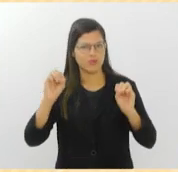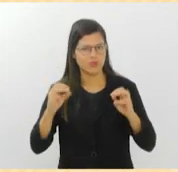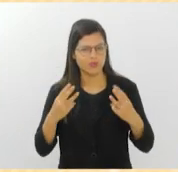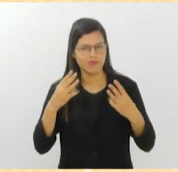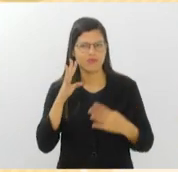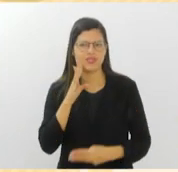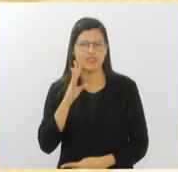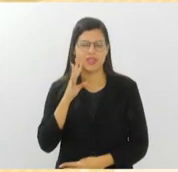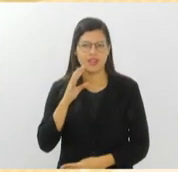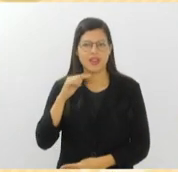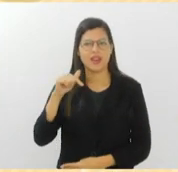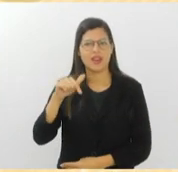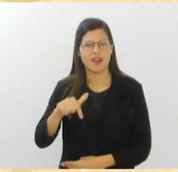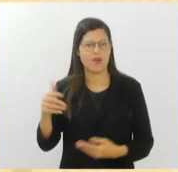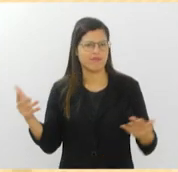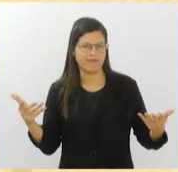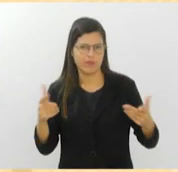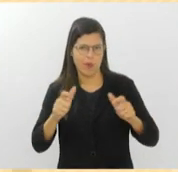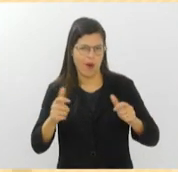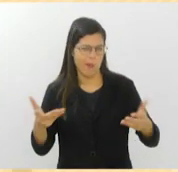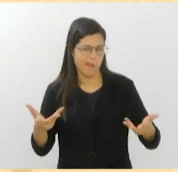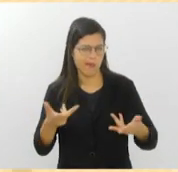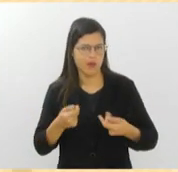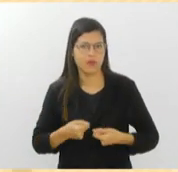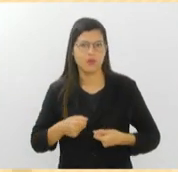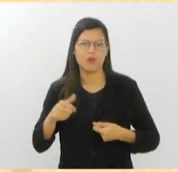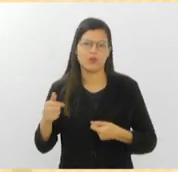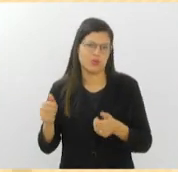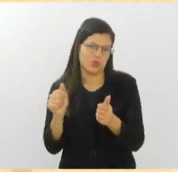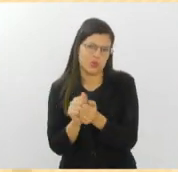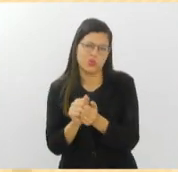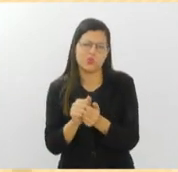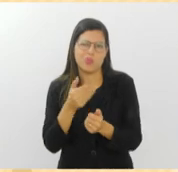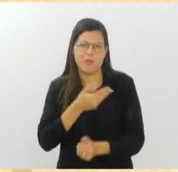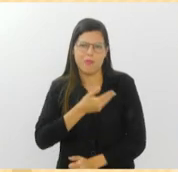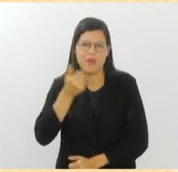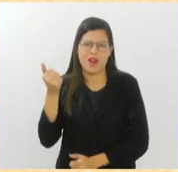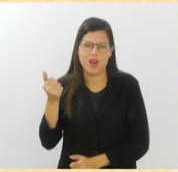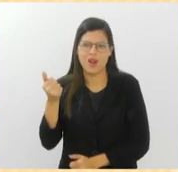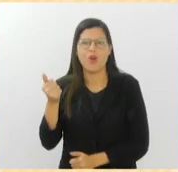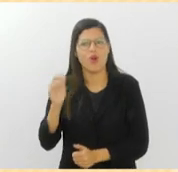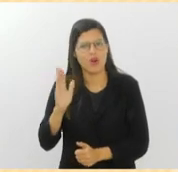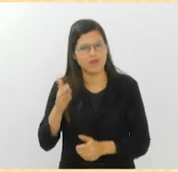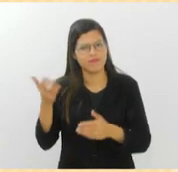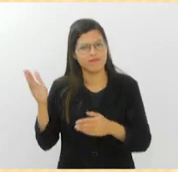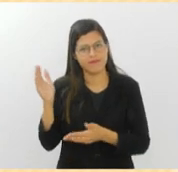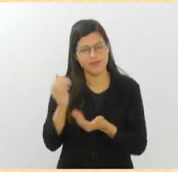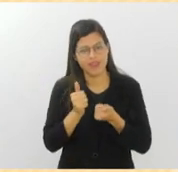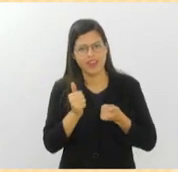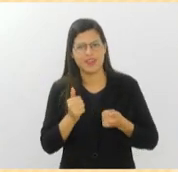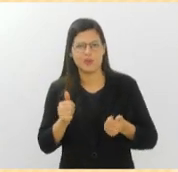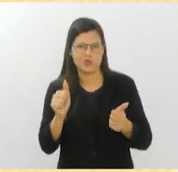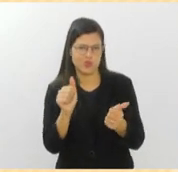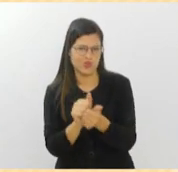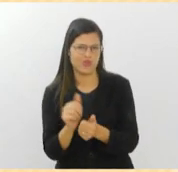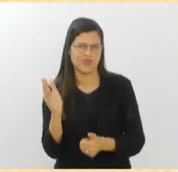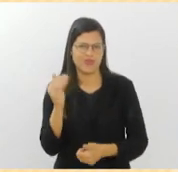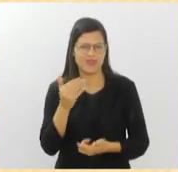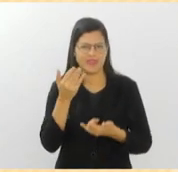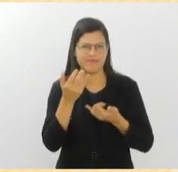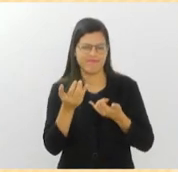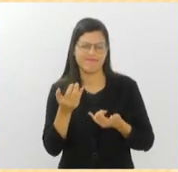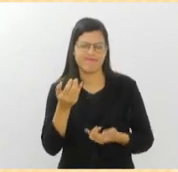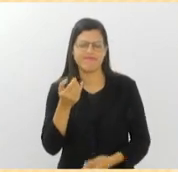é incrível. E agora, com você, vai ficar melhor ainda. Garanto o seu lugar e vamos nessa. Vamos se divertir